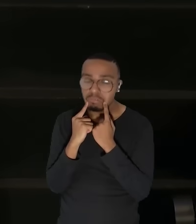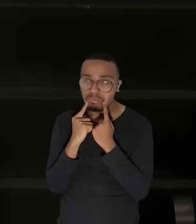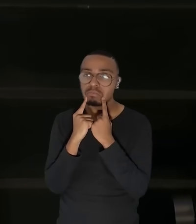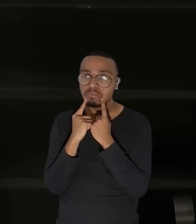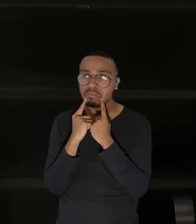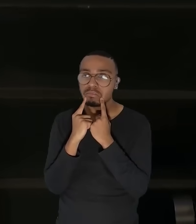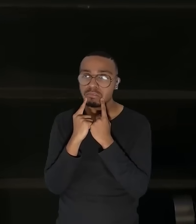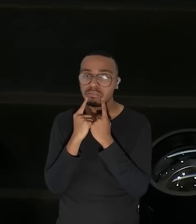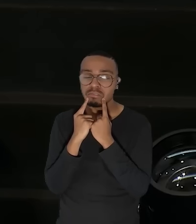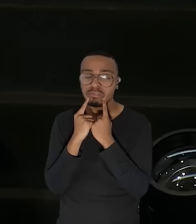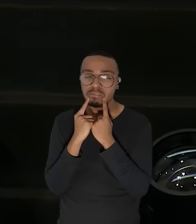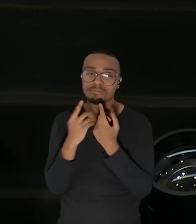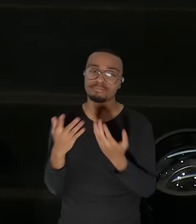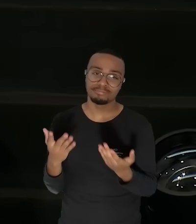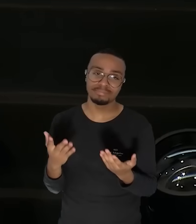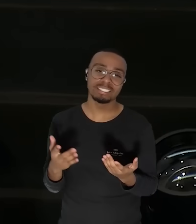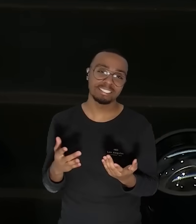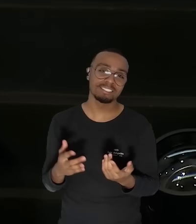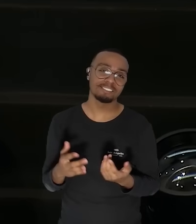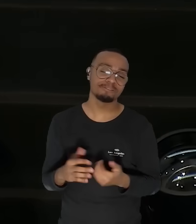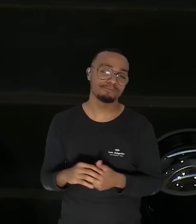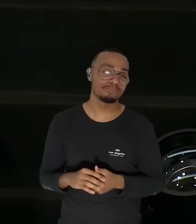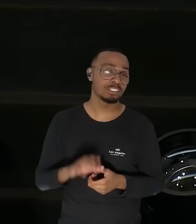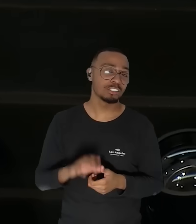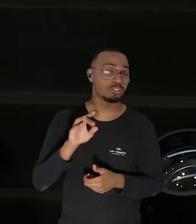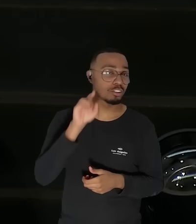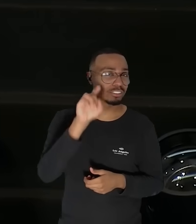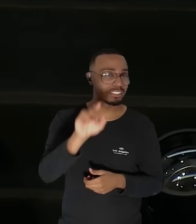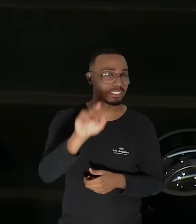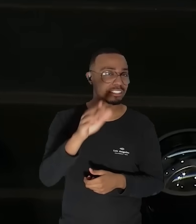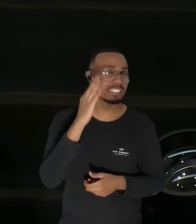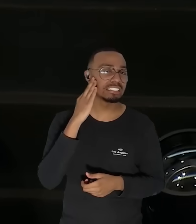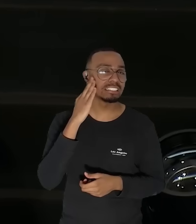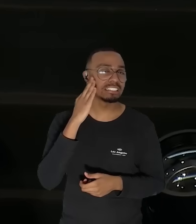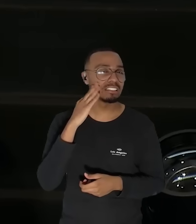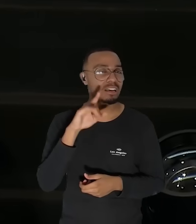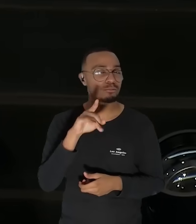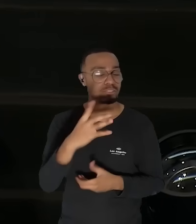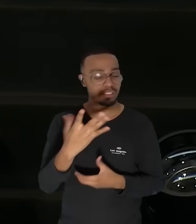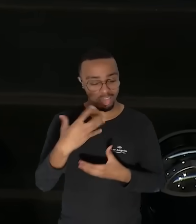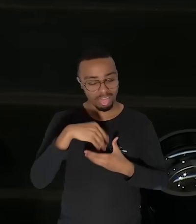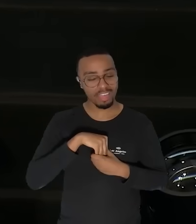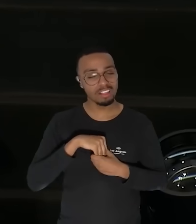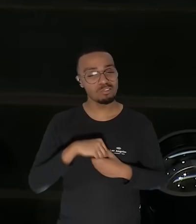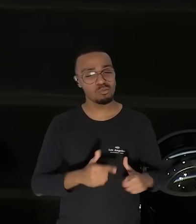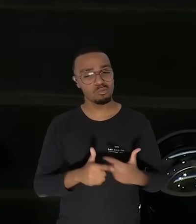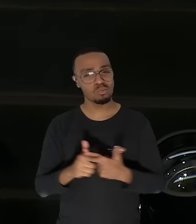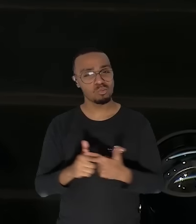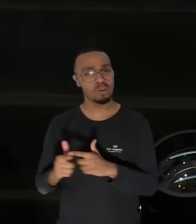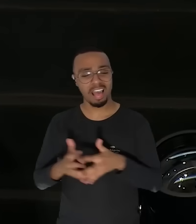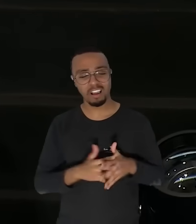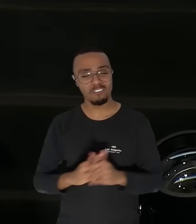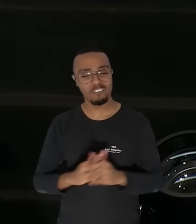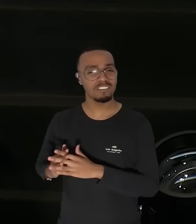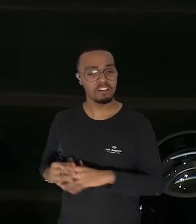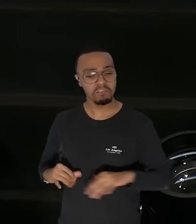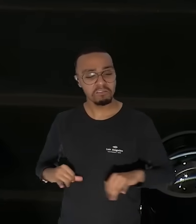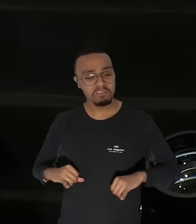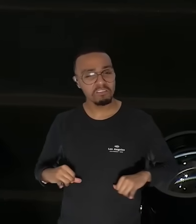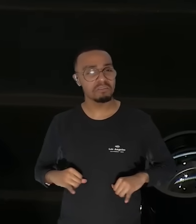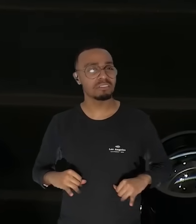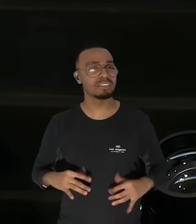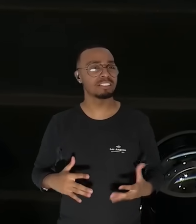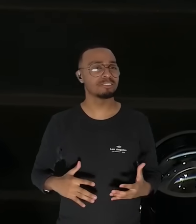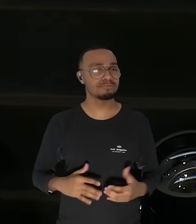dia sorrindo, mas só você sabe a tempestade em segredo. Alguém aqui